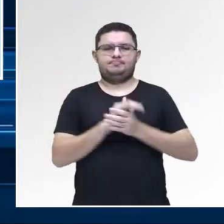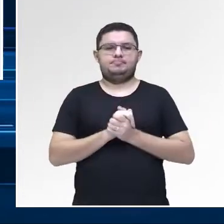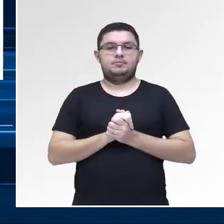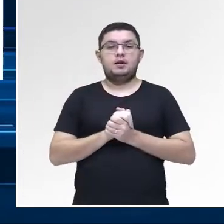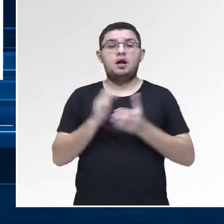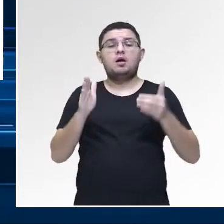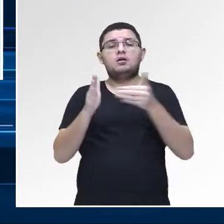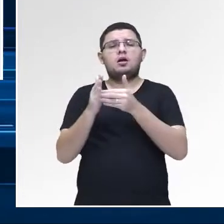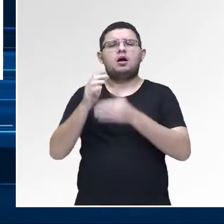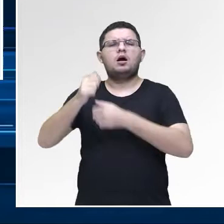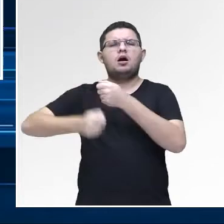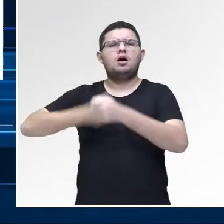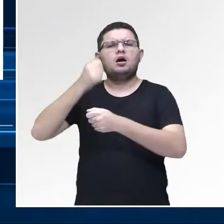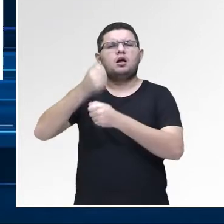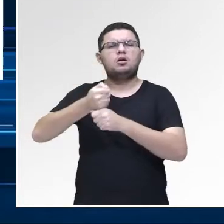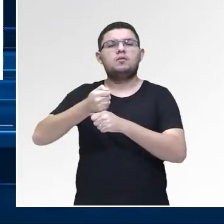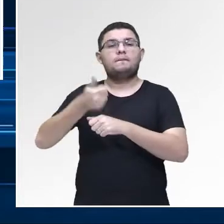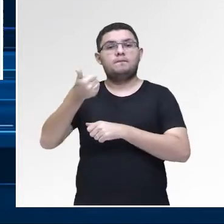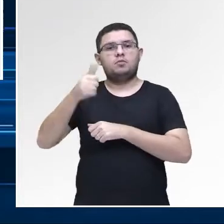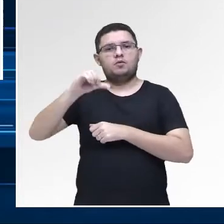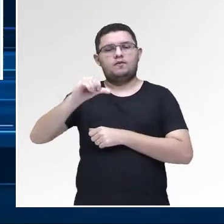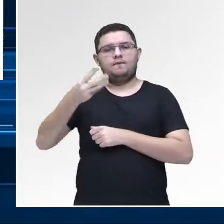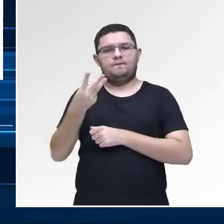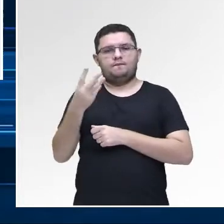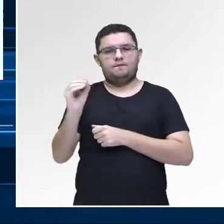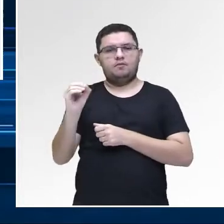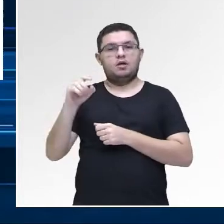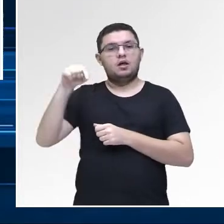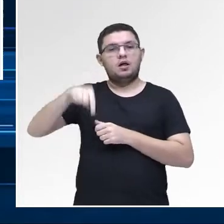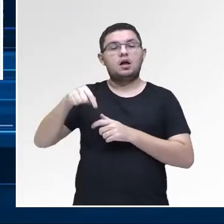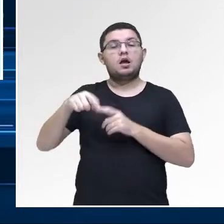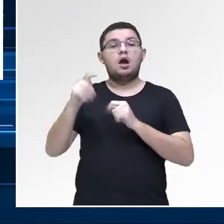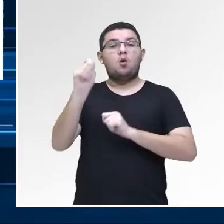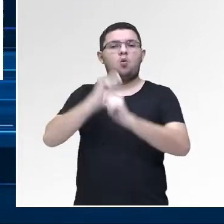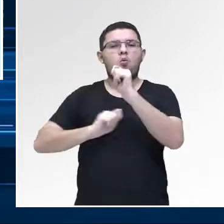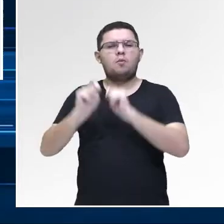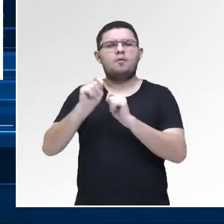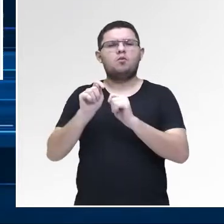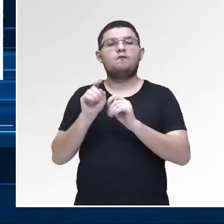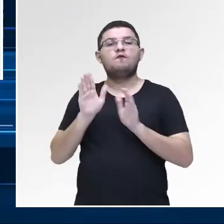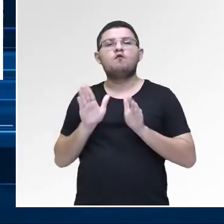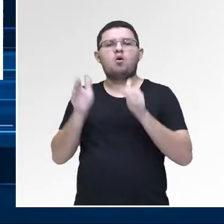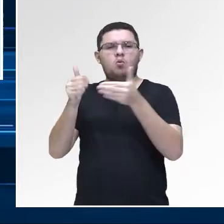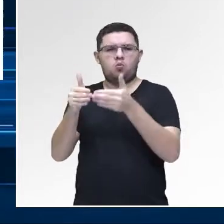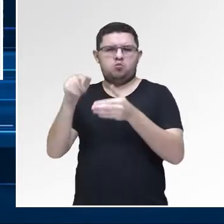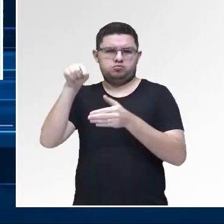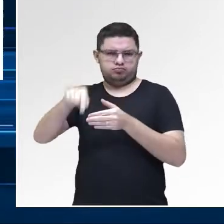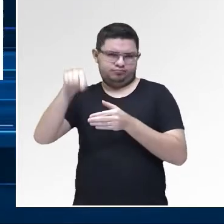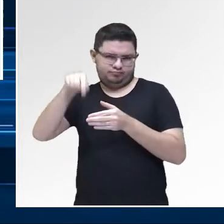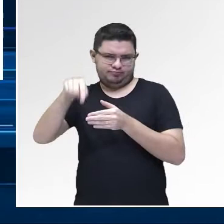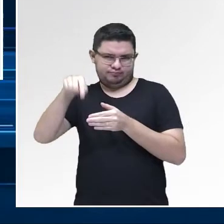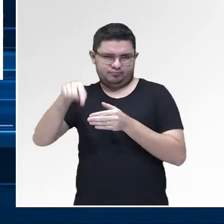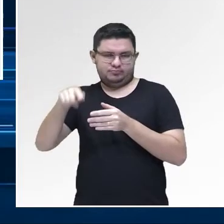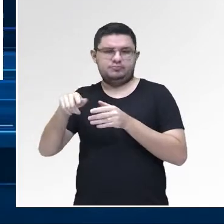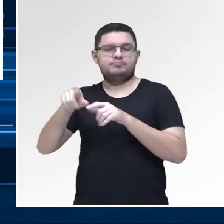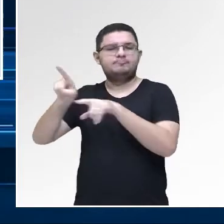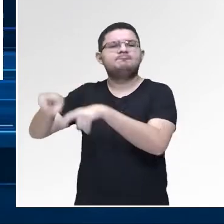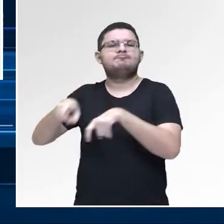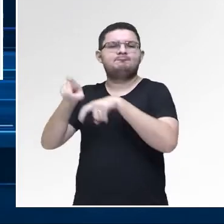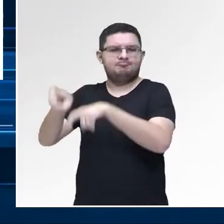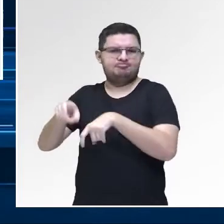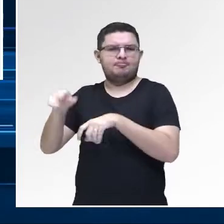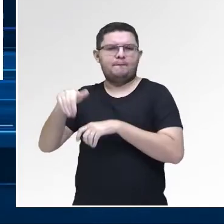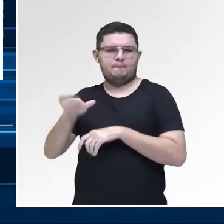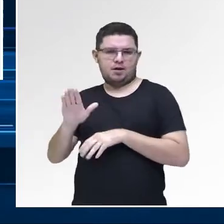eu falei para vocês, o Brasil, as atividades econômicas com grande importância no nosso país